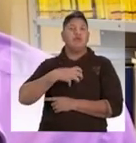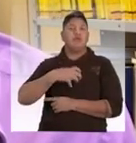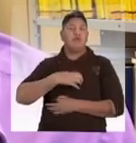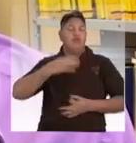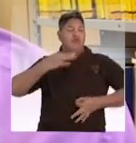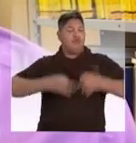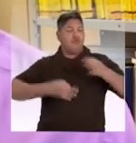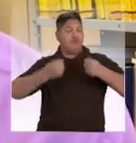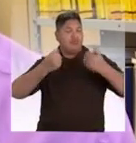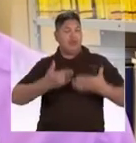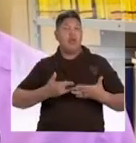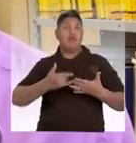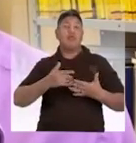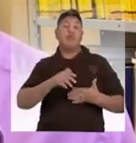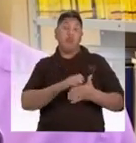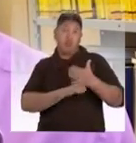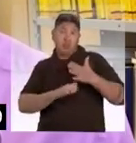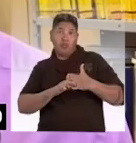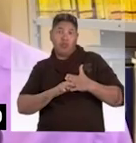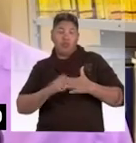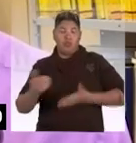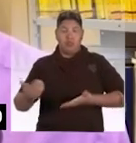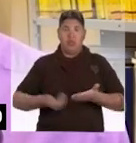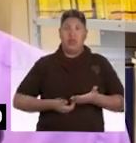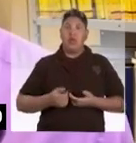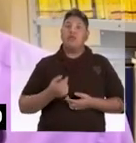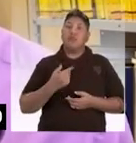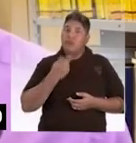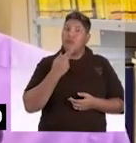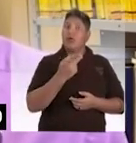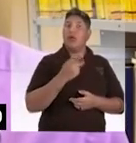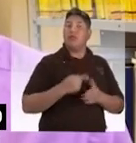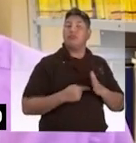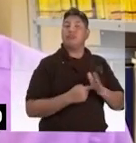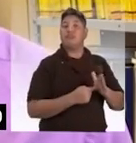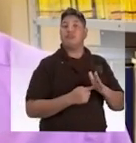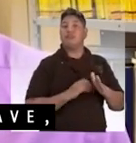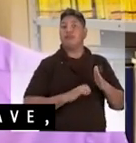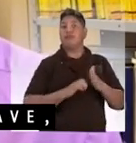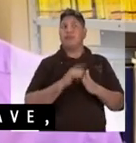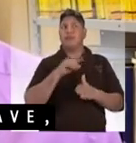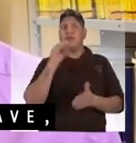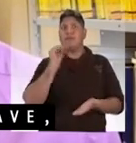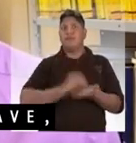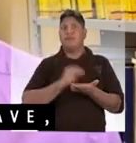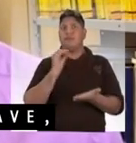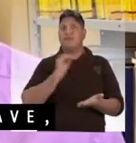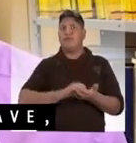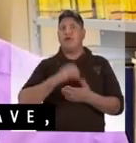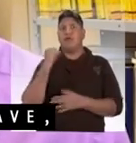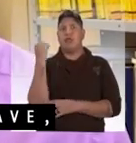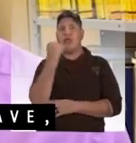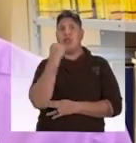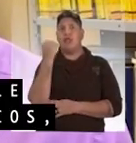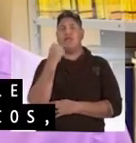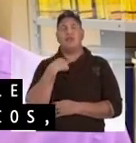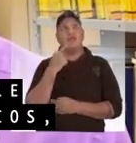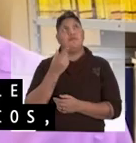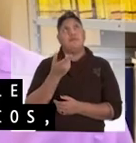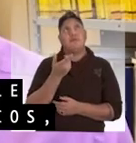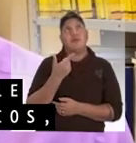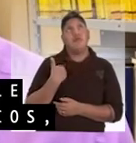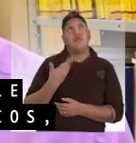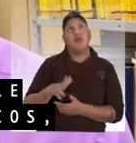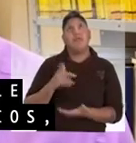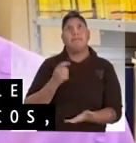uma forma de justa causa que o empregado pode dar ao patrão quando o patrão comete uma falta grave, ou seja, quando